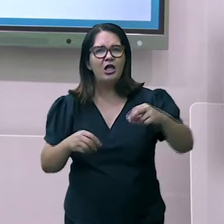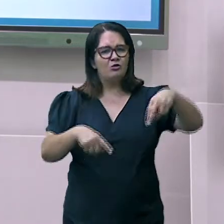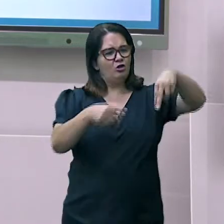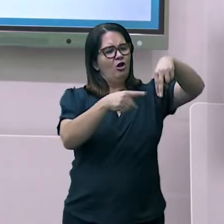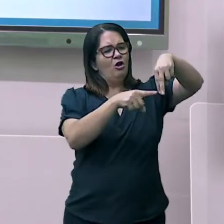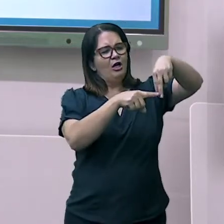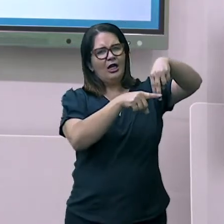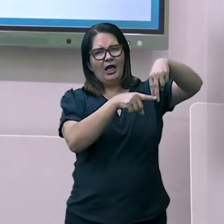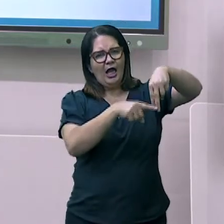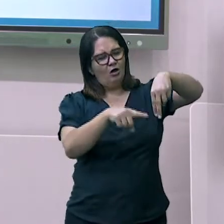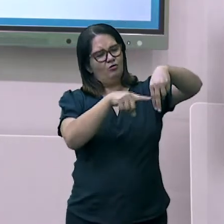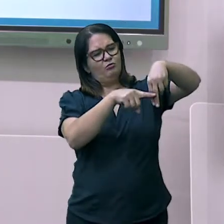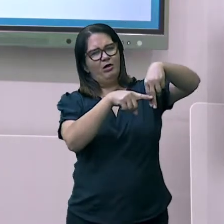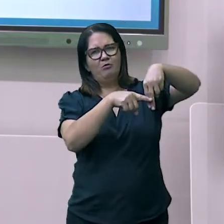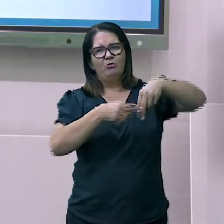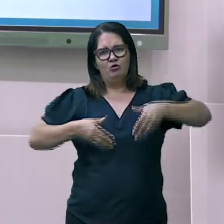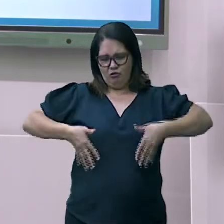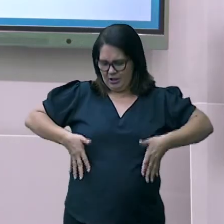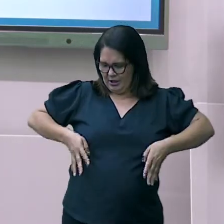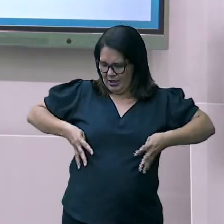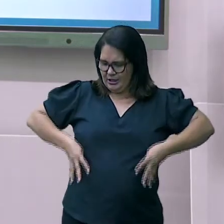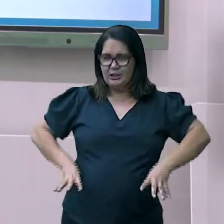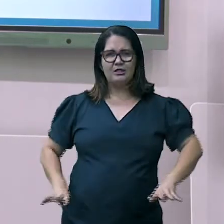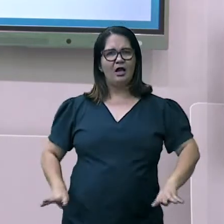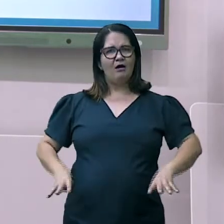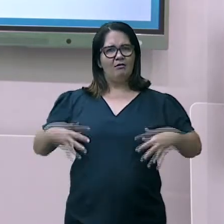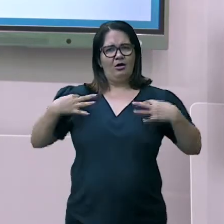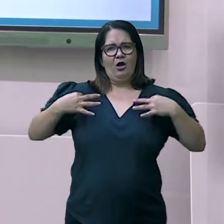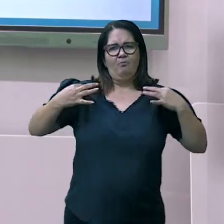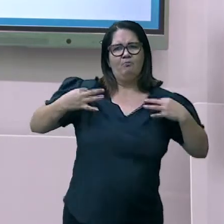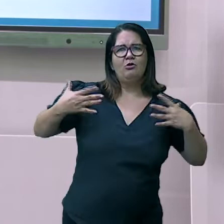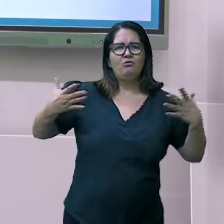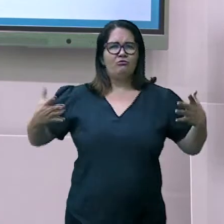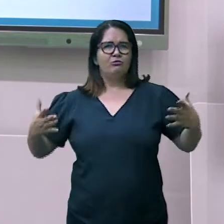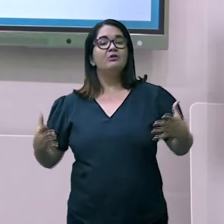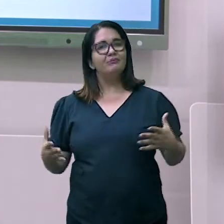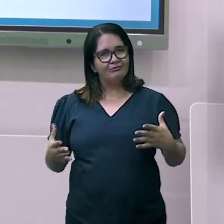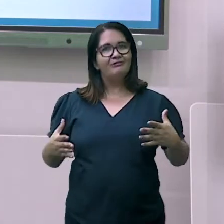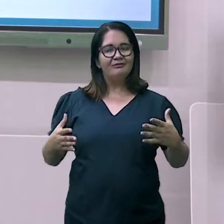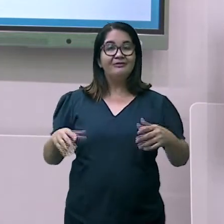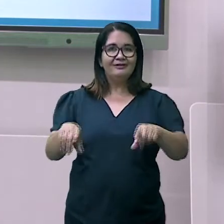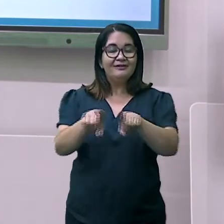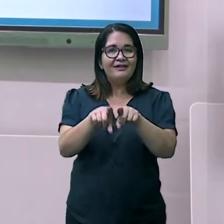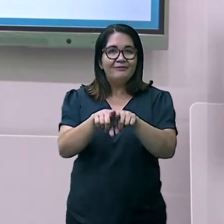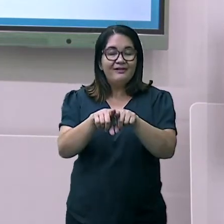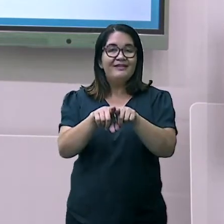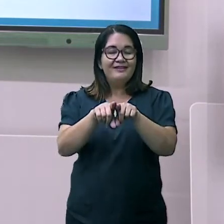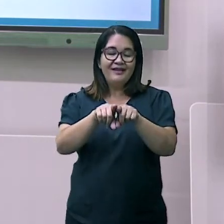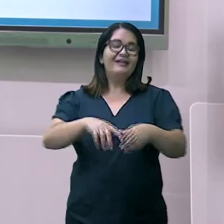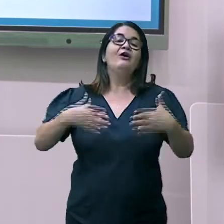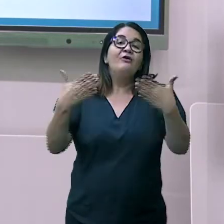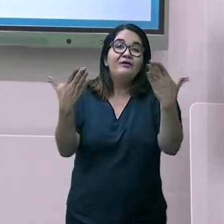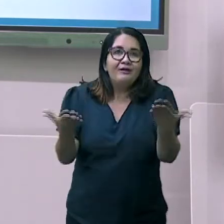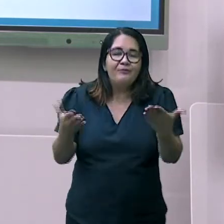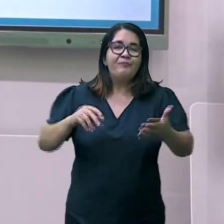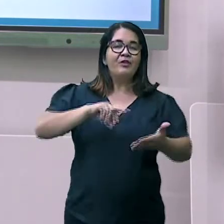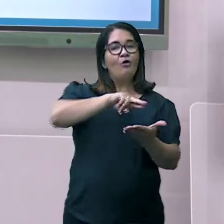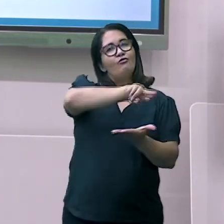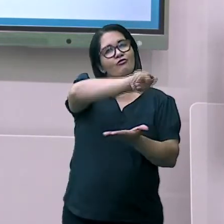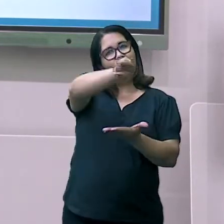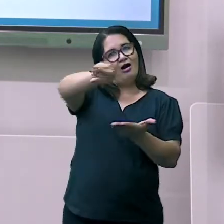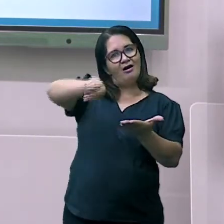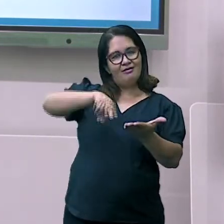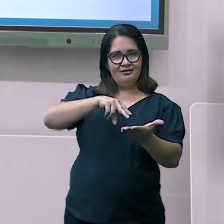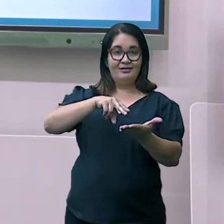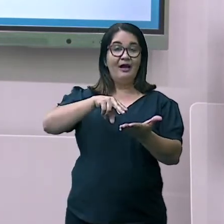ainda existem alfaiates, né? Porque eu vou lá, peço uma roupa, ele faz uma roupa para mim. Mas o